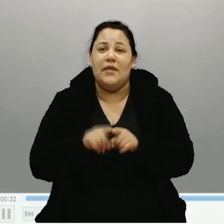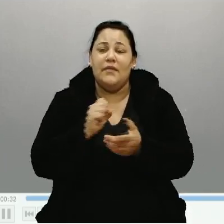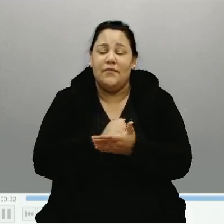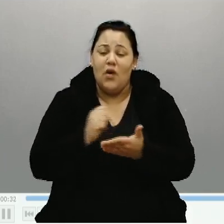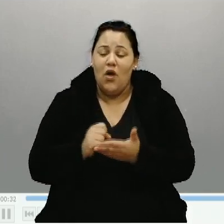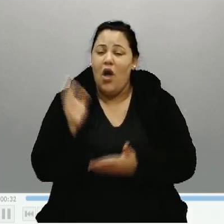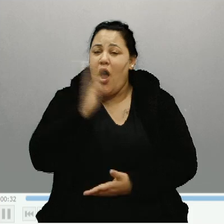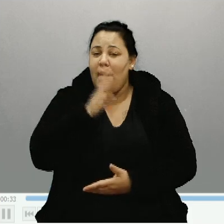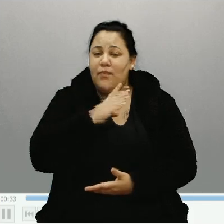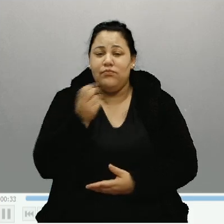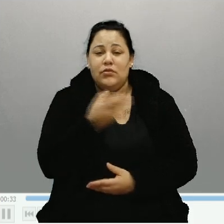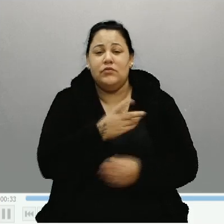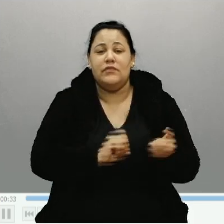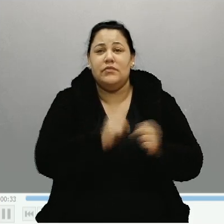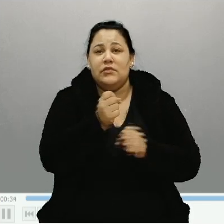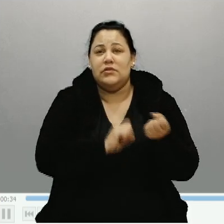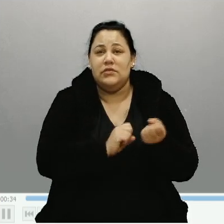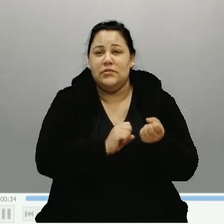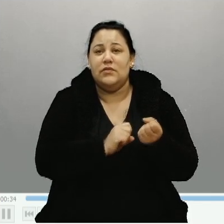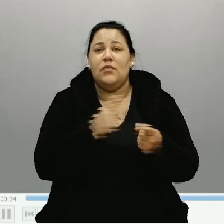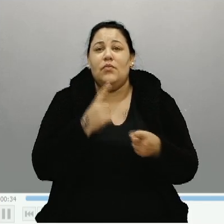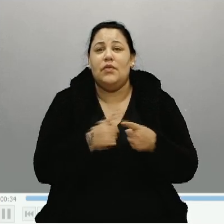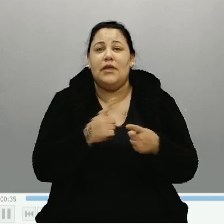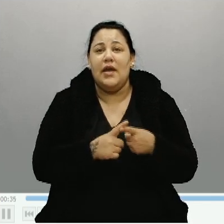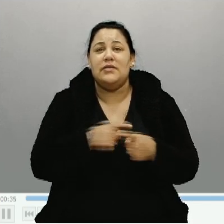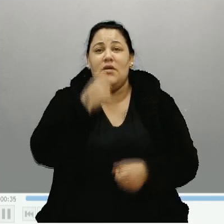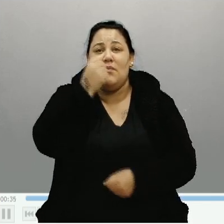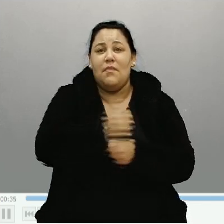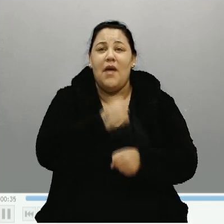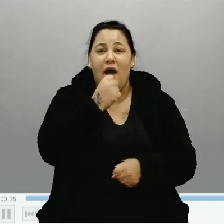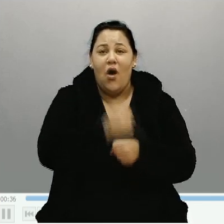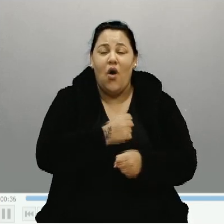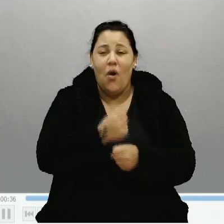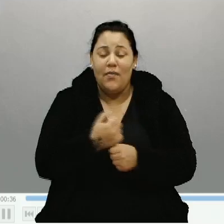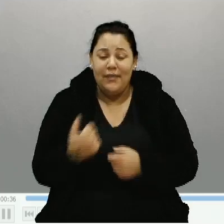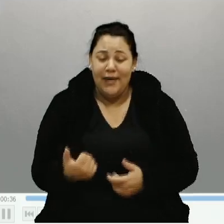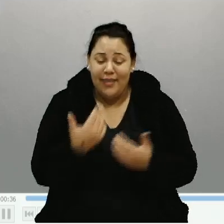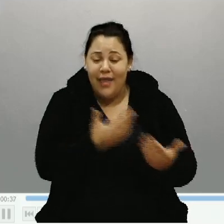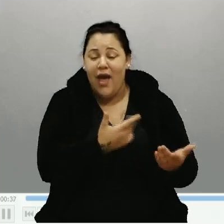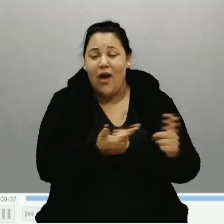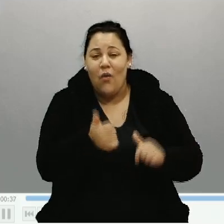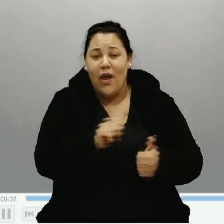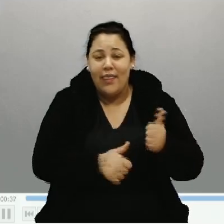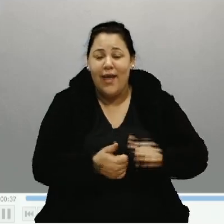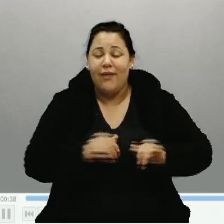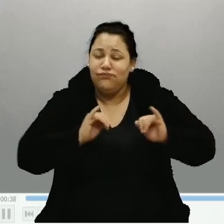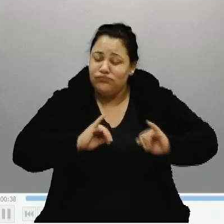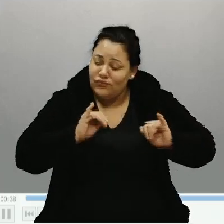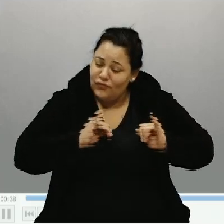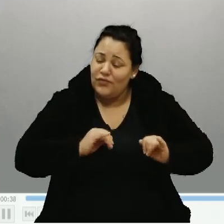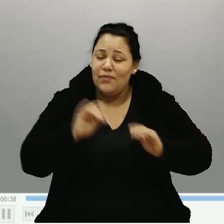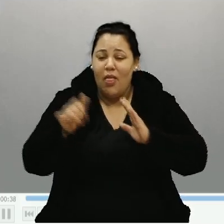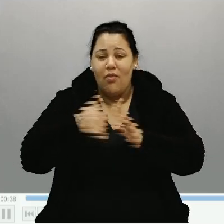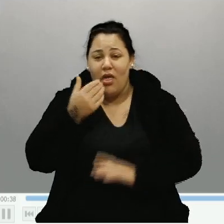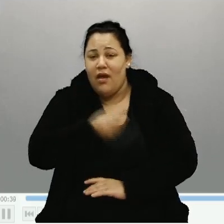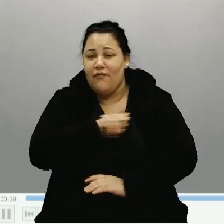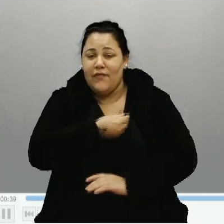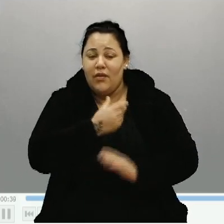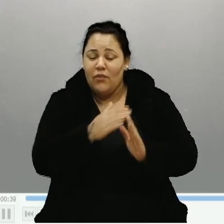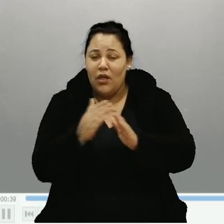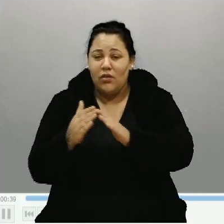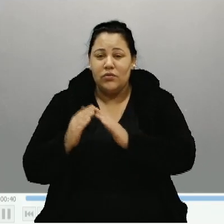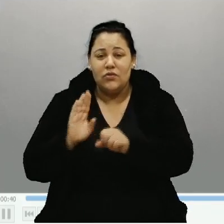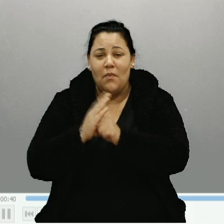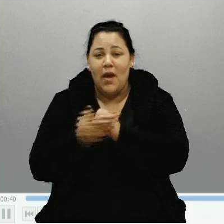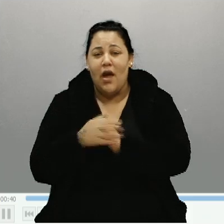nova empresa, porque esta é uma obra para trazer conforto, para melhorar a vida dos moradores aqui do Desvio